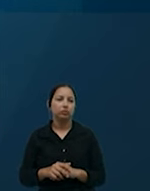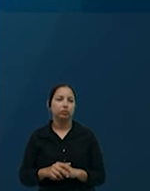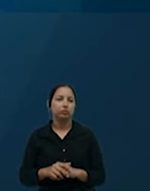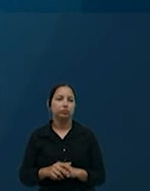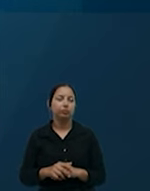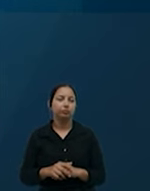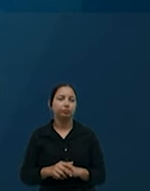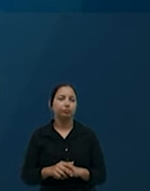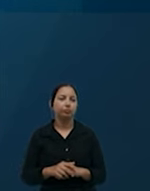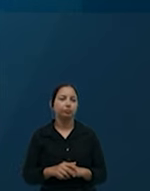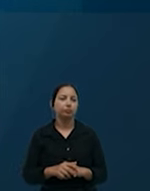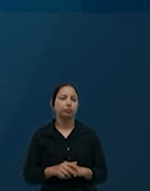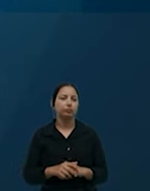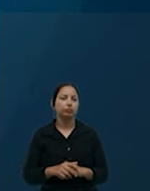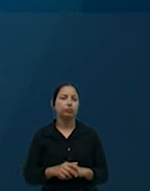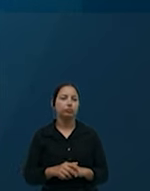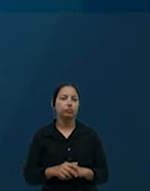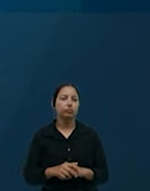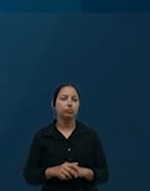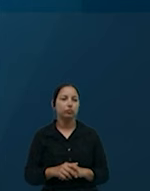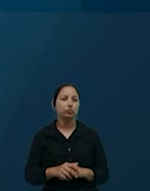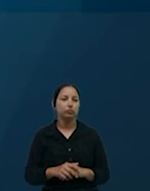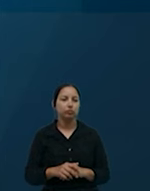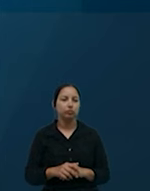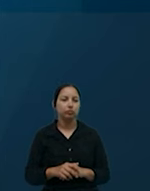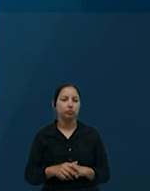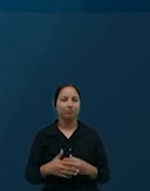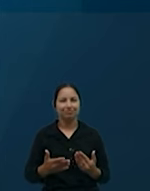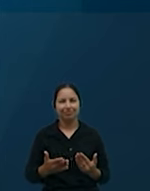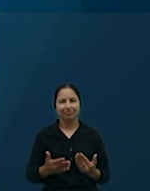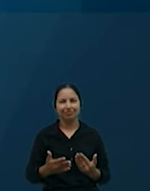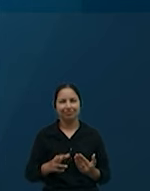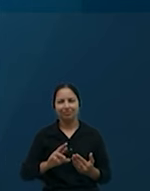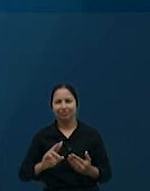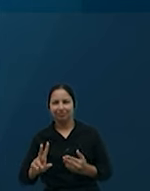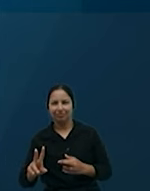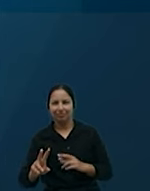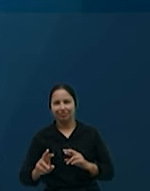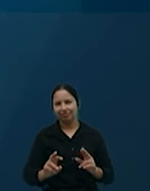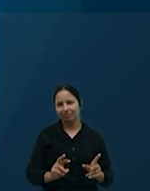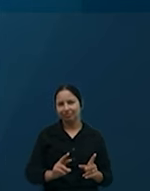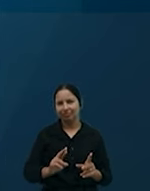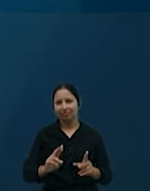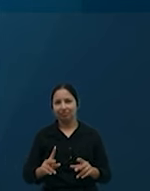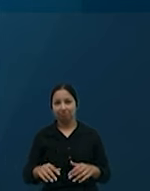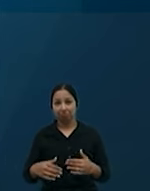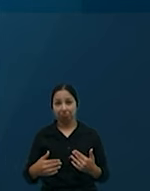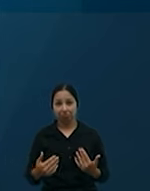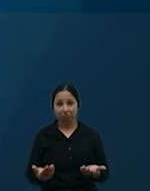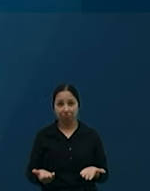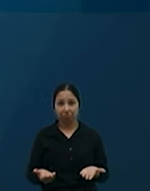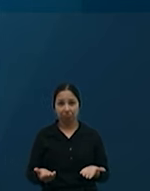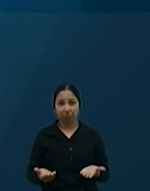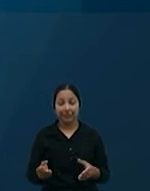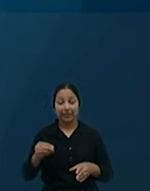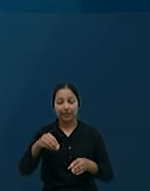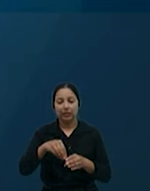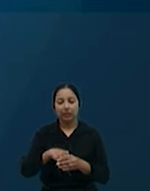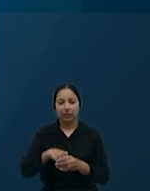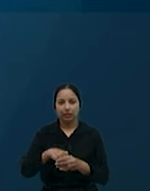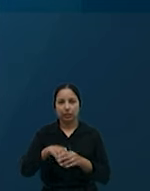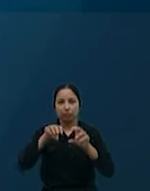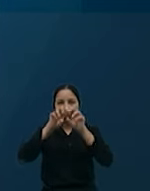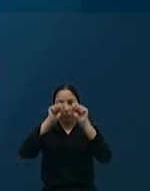9.099. A partir dessa diversidade de compreensão, dentro do Tribunal de Justiça,